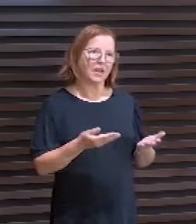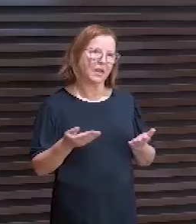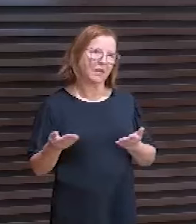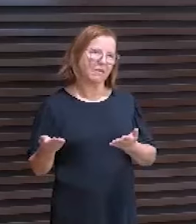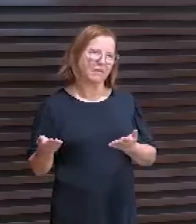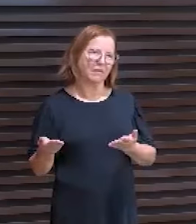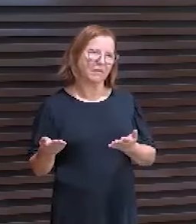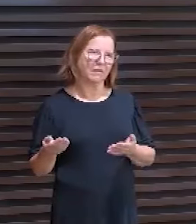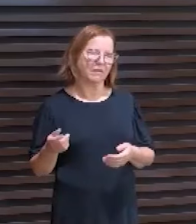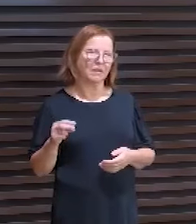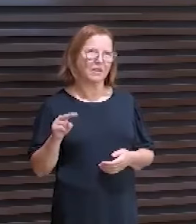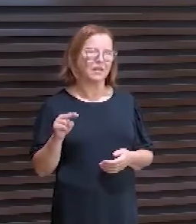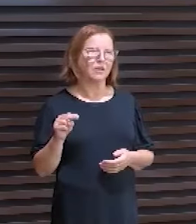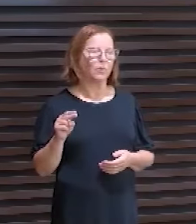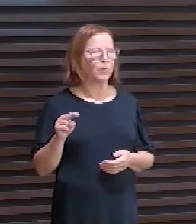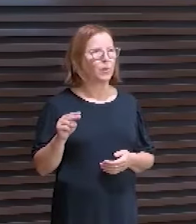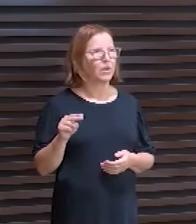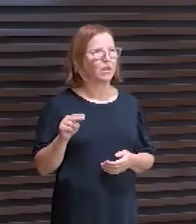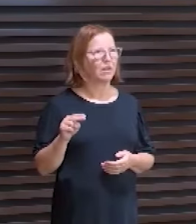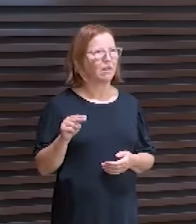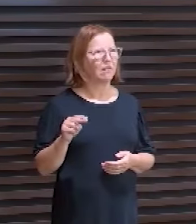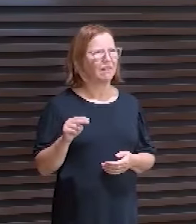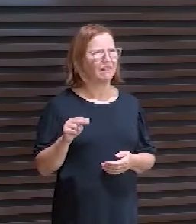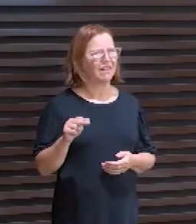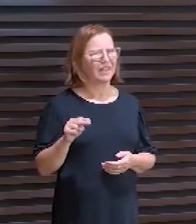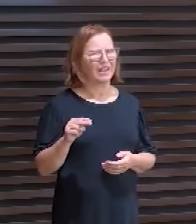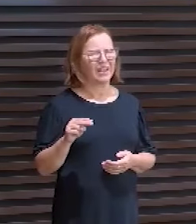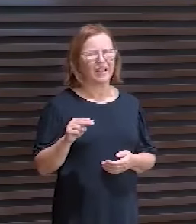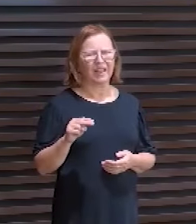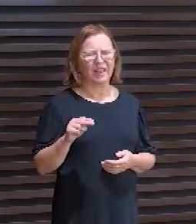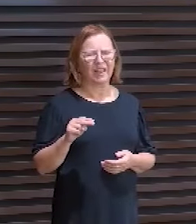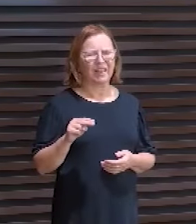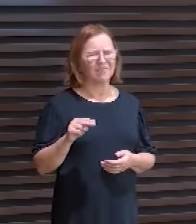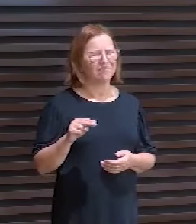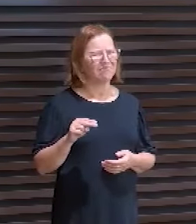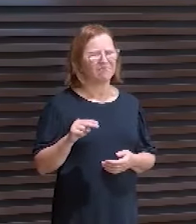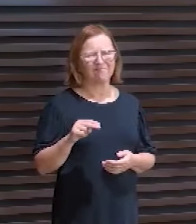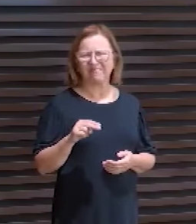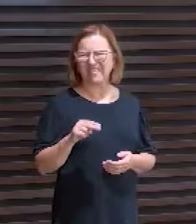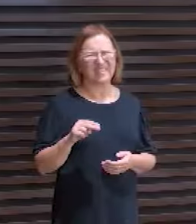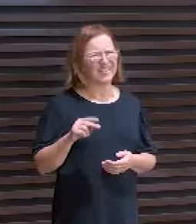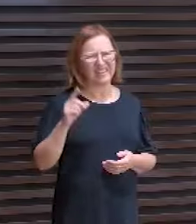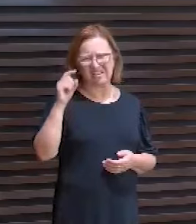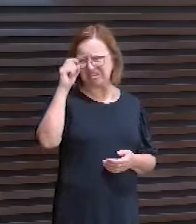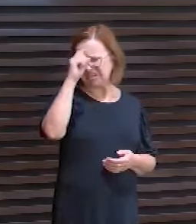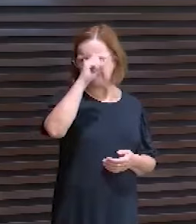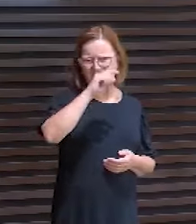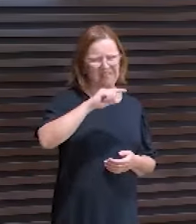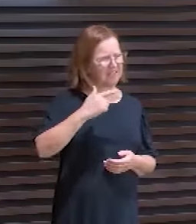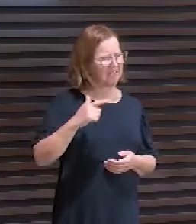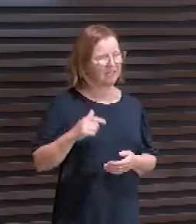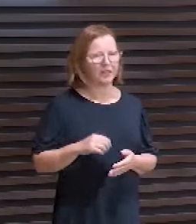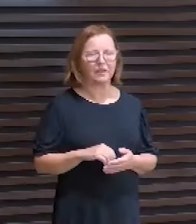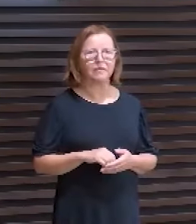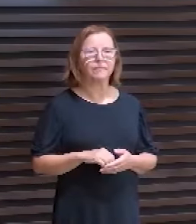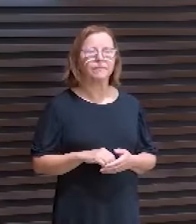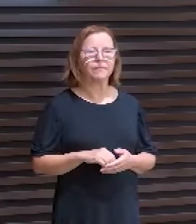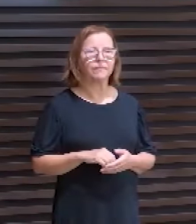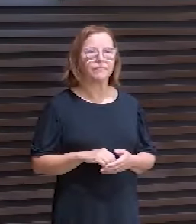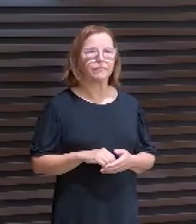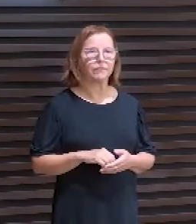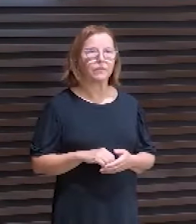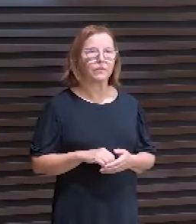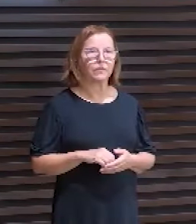nada fosse difícil ou não existisse quando a gente assiste esses filmes